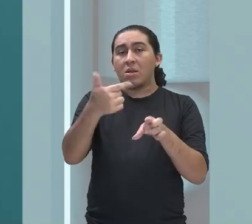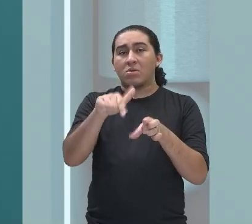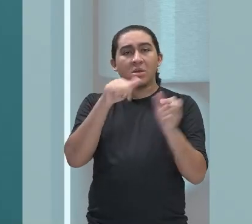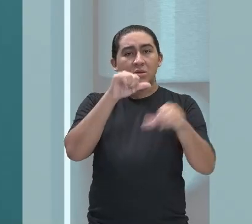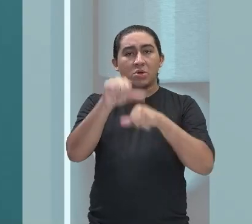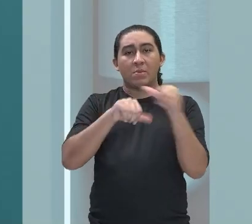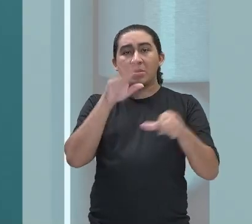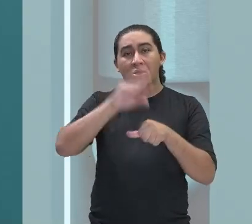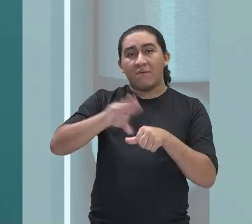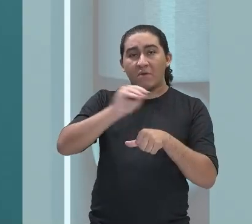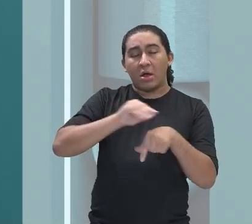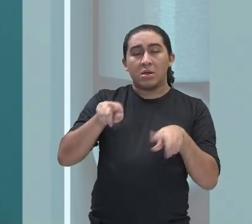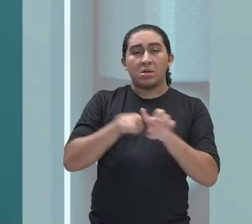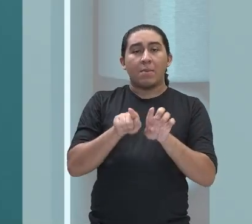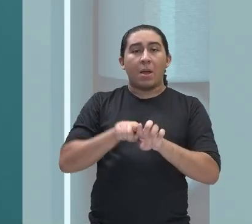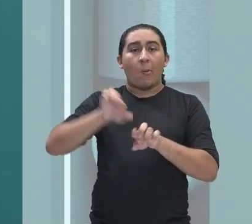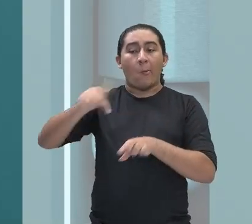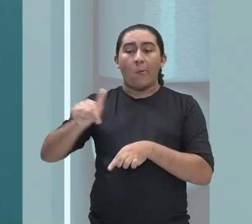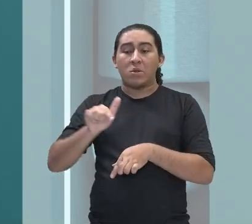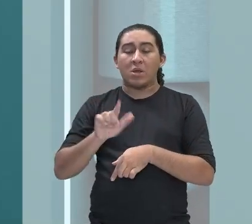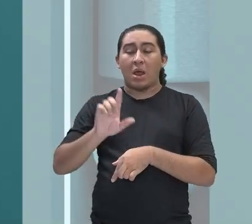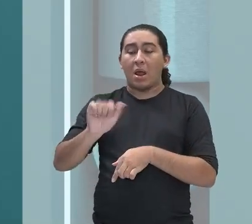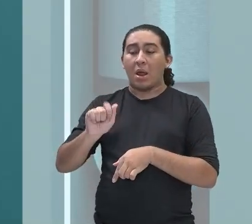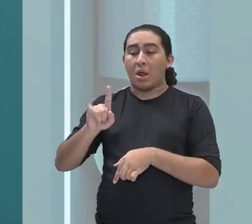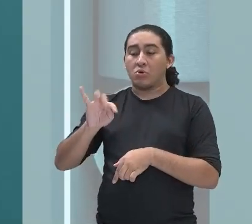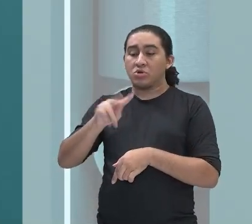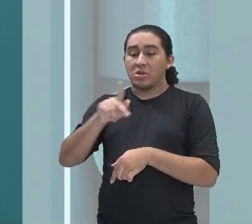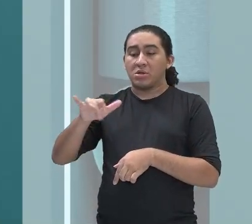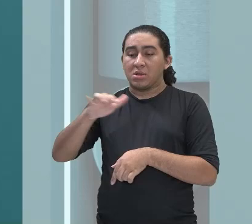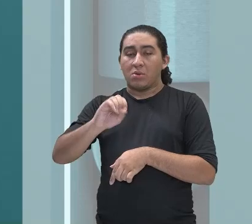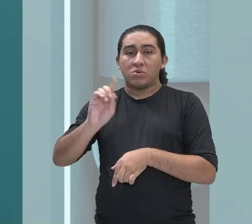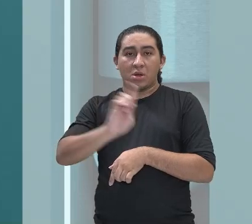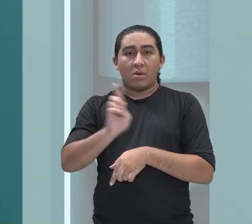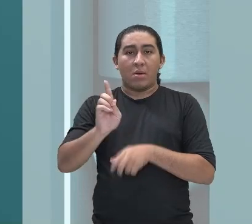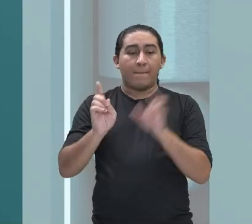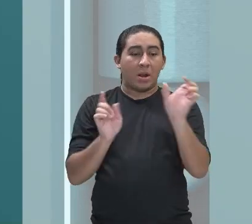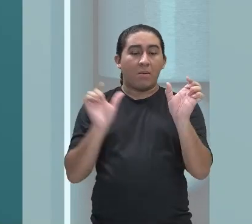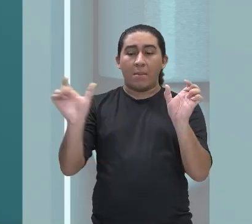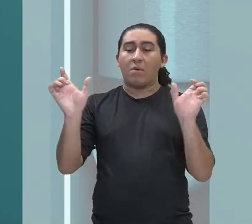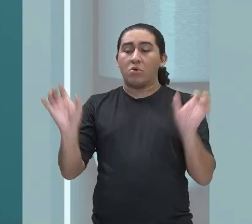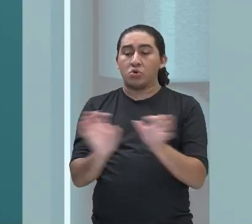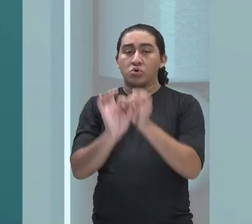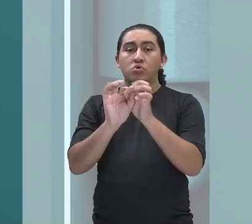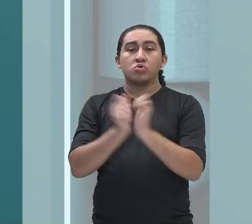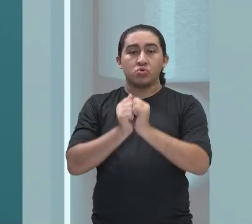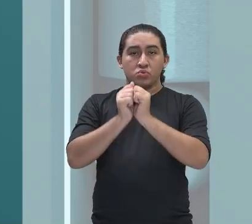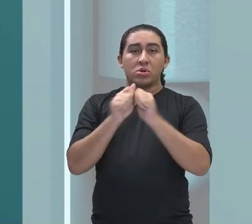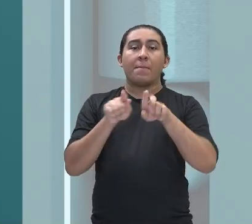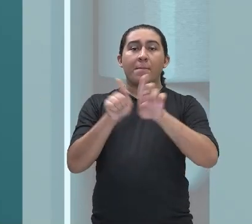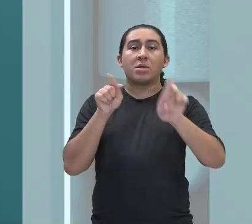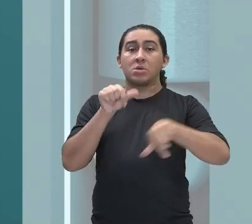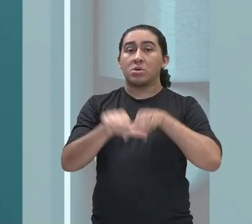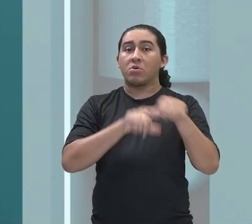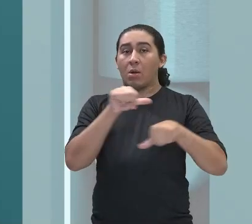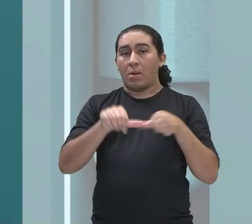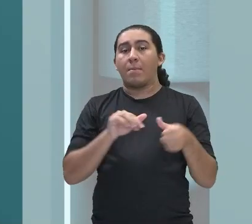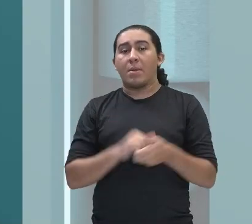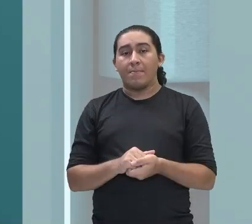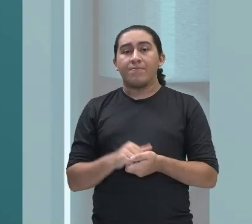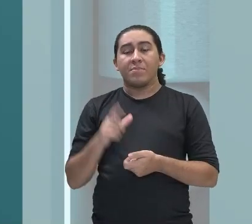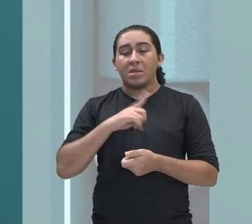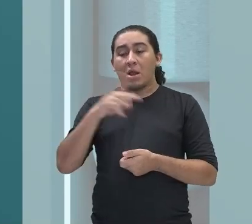na pronúncia. Já a aglutinação não, ela junta, mas ela vai, né, se modificar, tanto